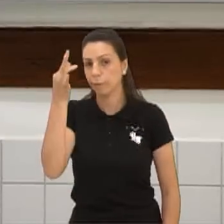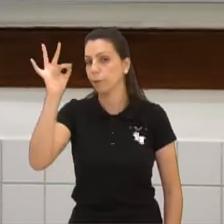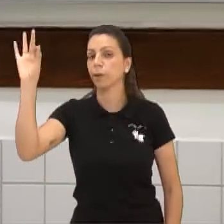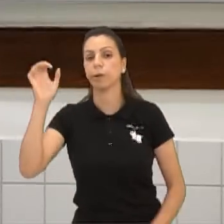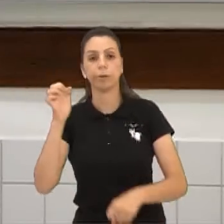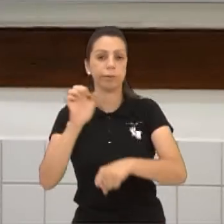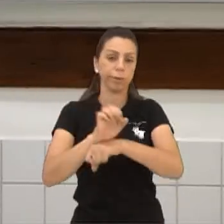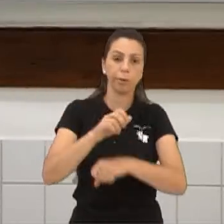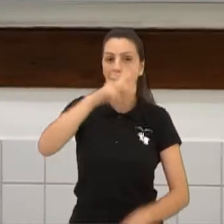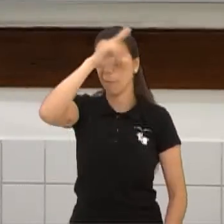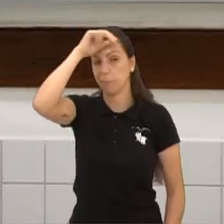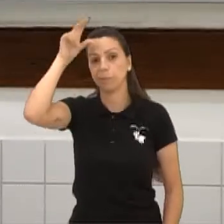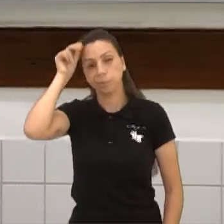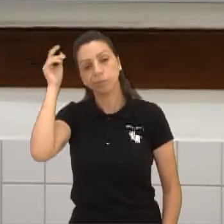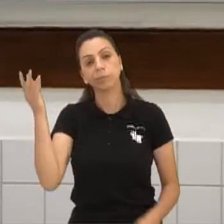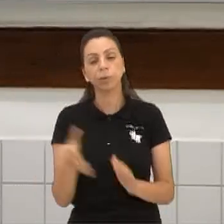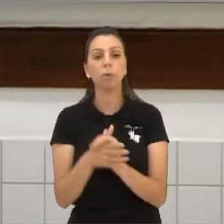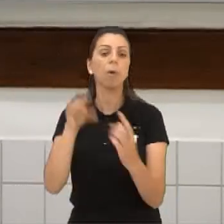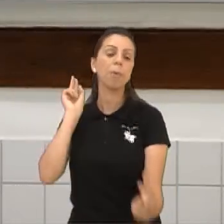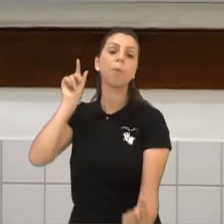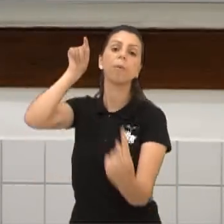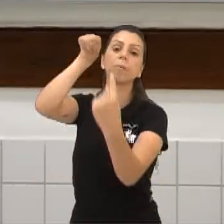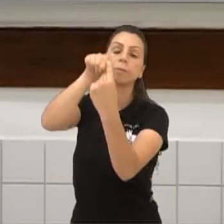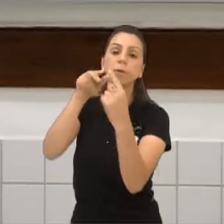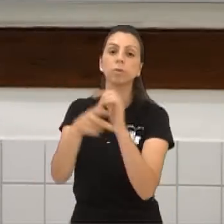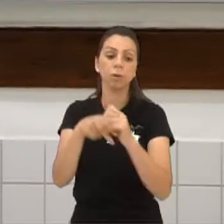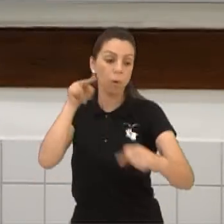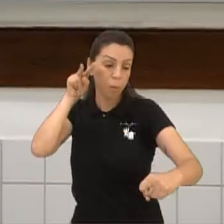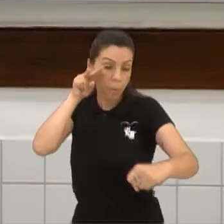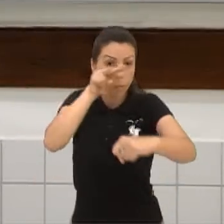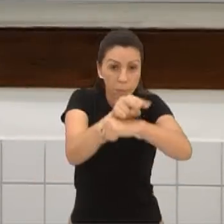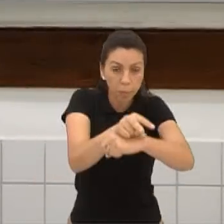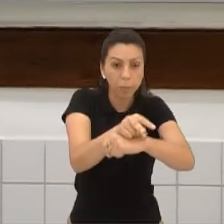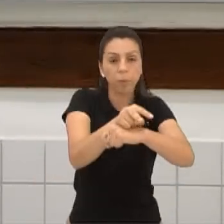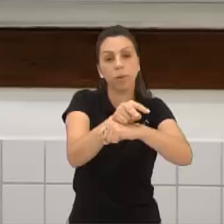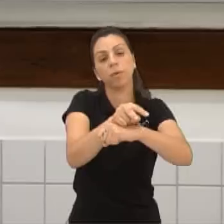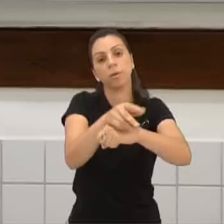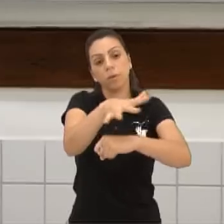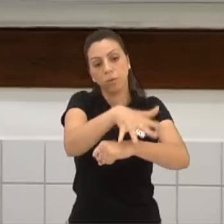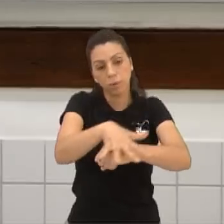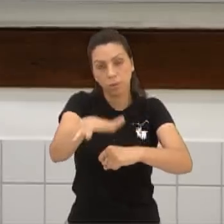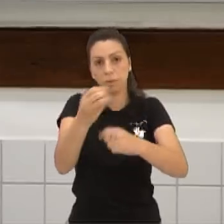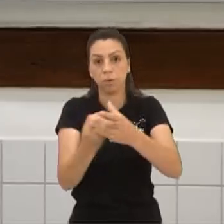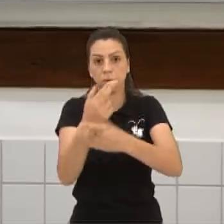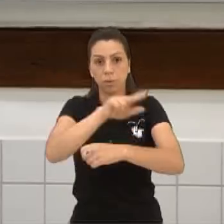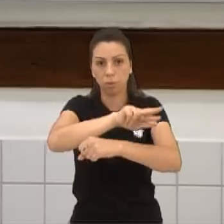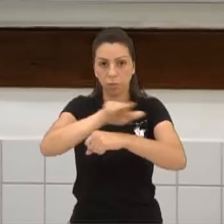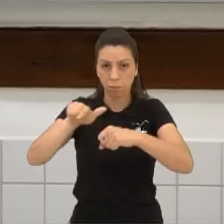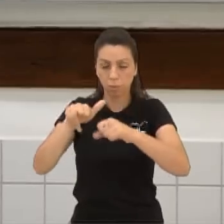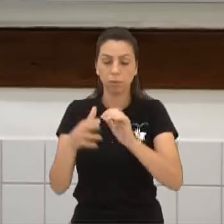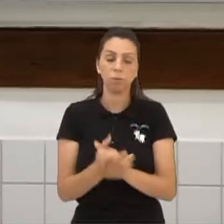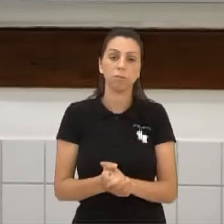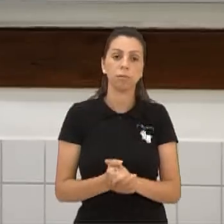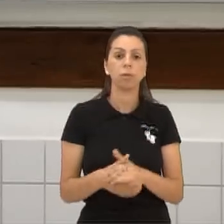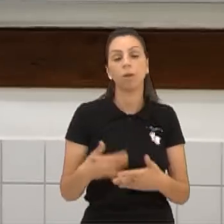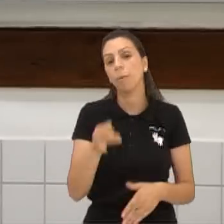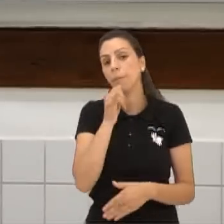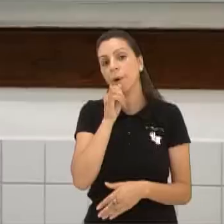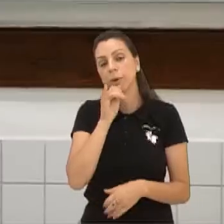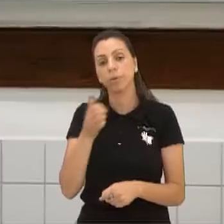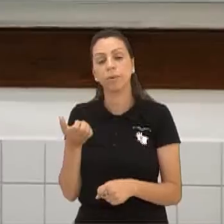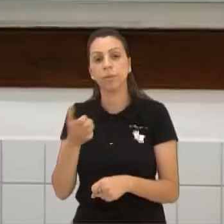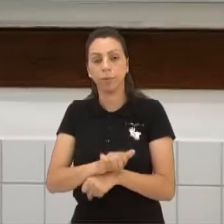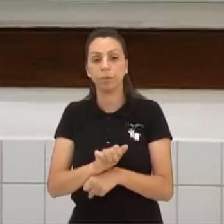estadual ou municipal, cujo objetivo é proteger a biodiversidade. Tá? Então, o Estado, por